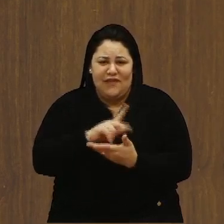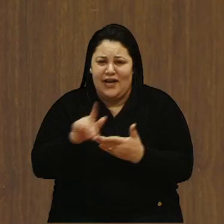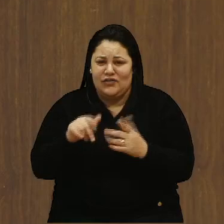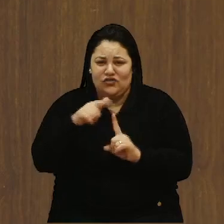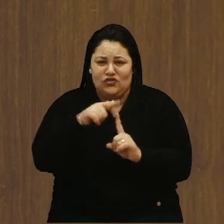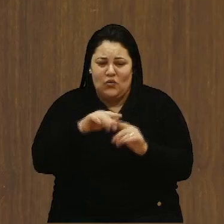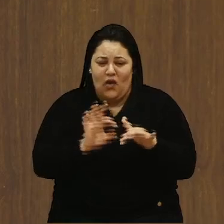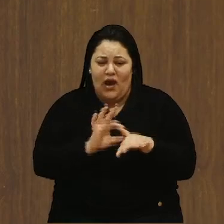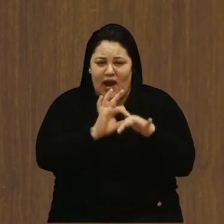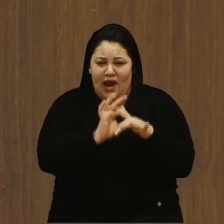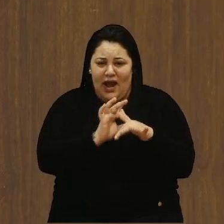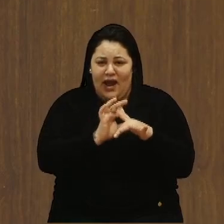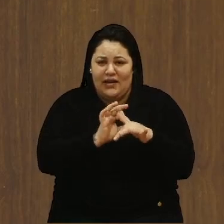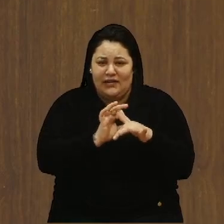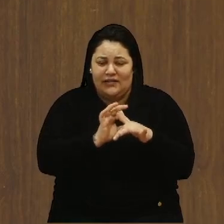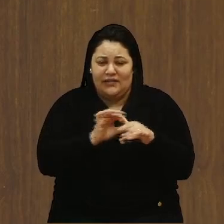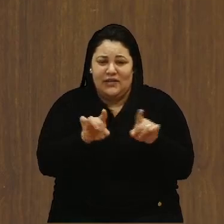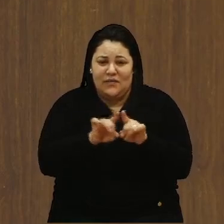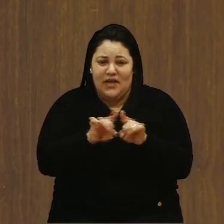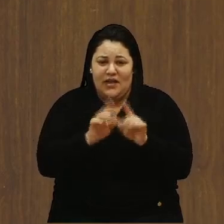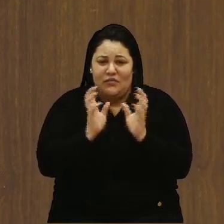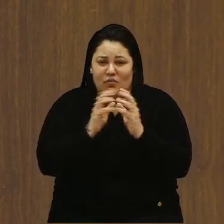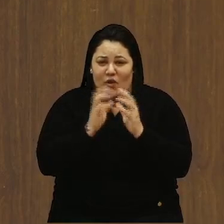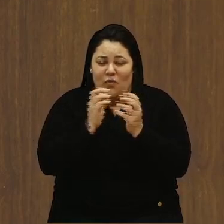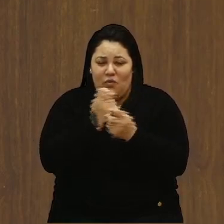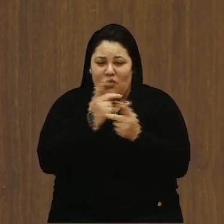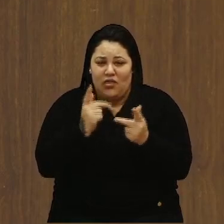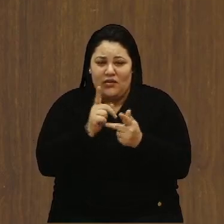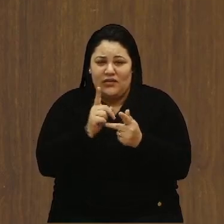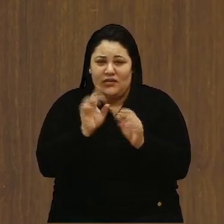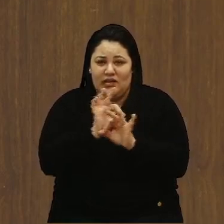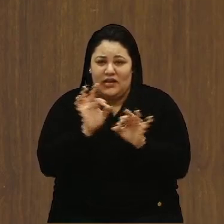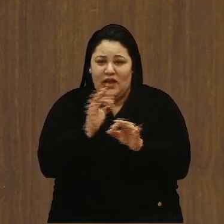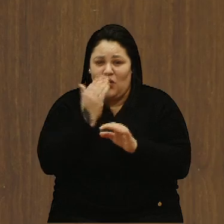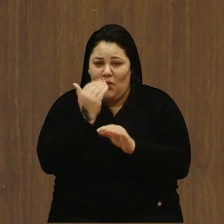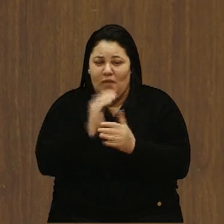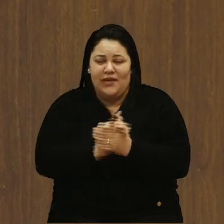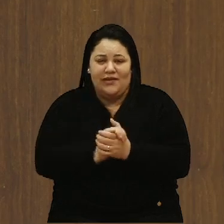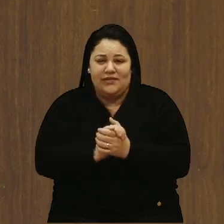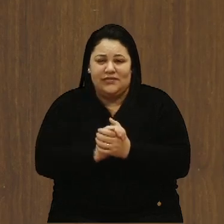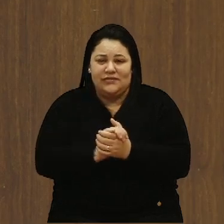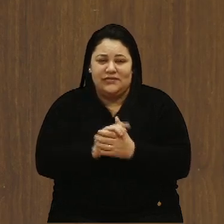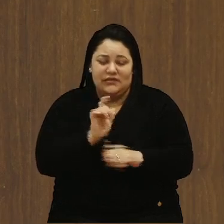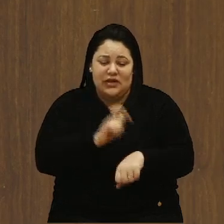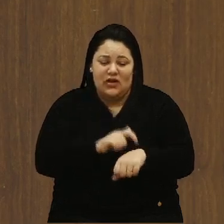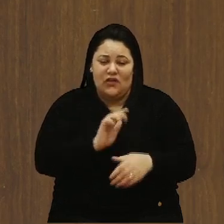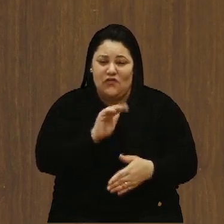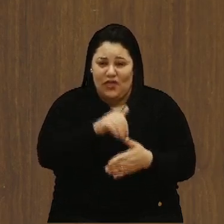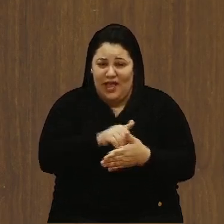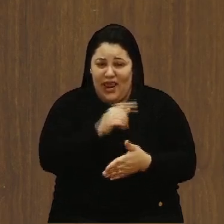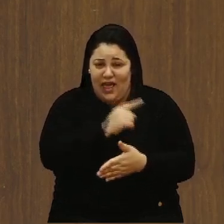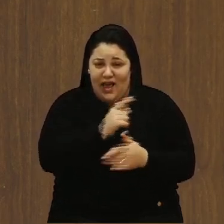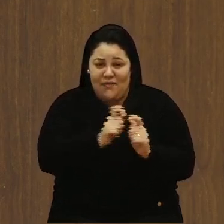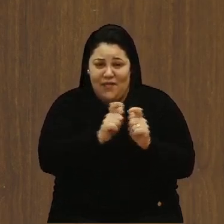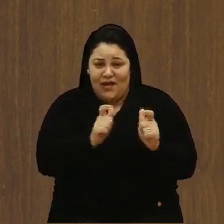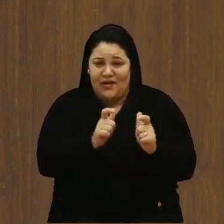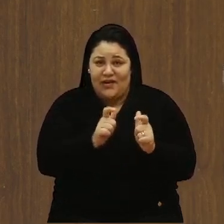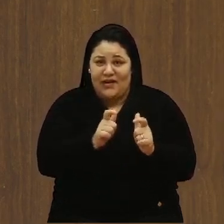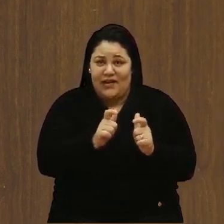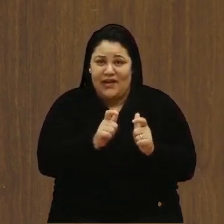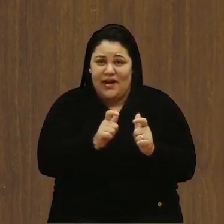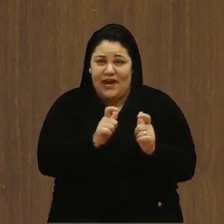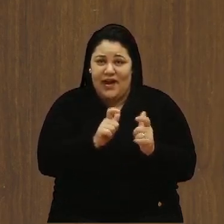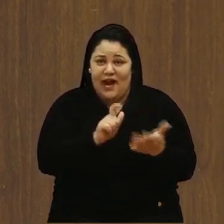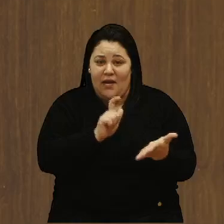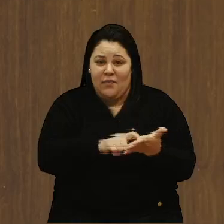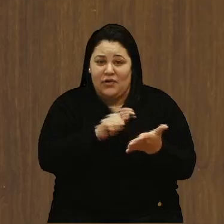34%, a abobrinha 58%. Ninguém mais comia, tanto que na hora de votar lá, a maioria apertou o 13 para voltar